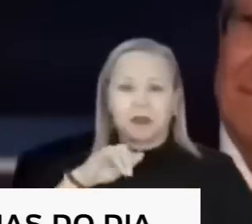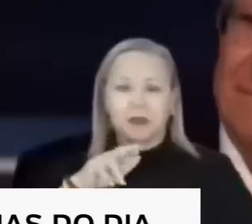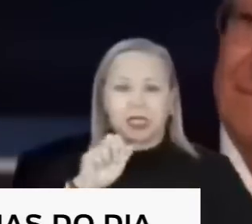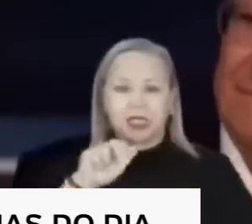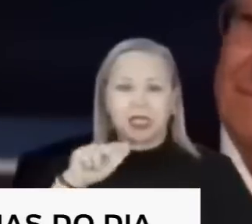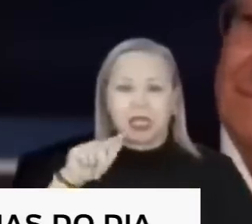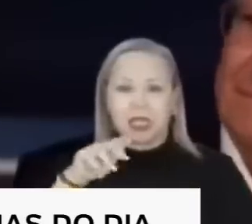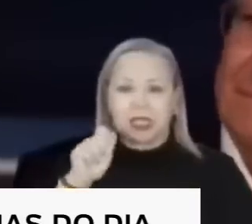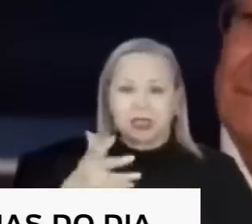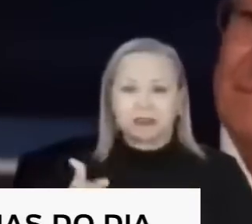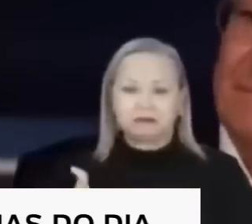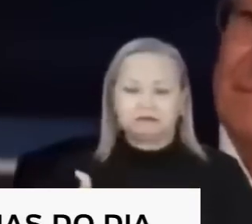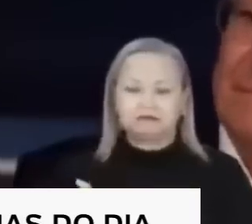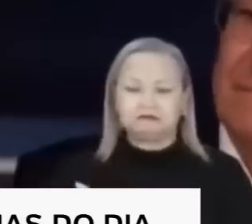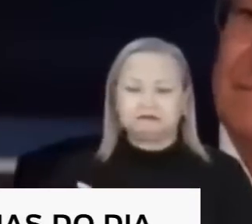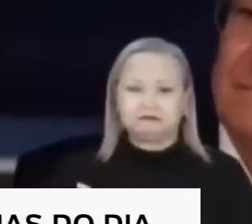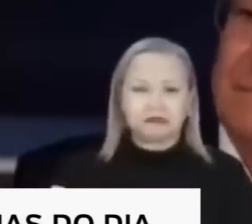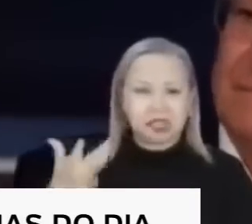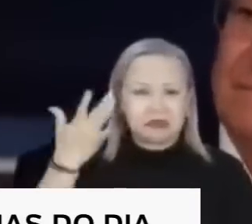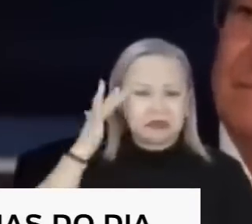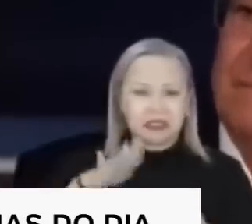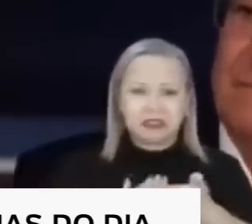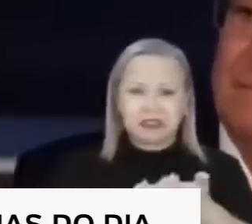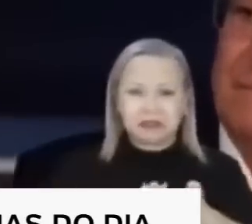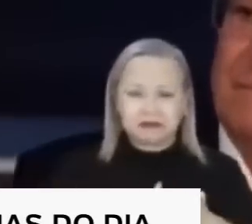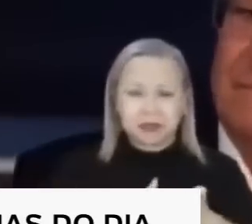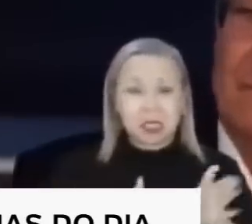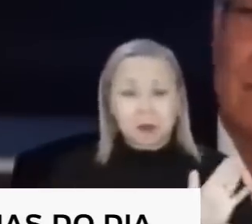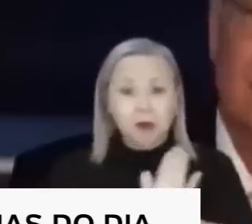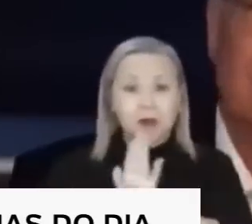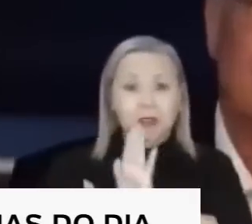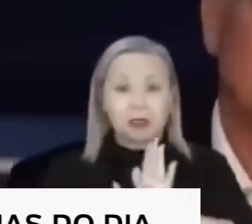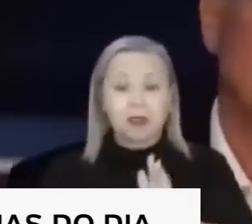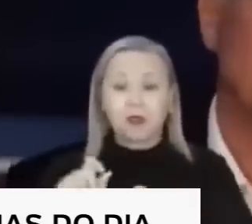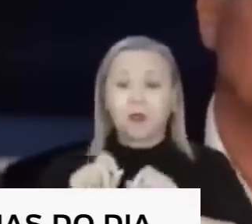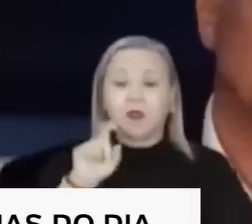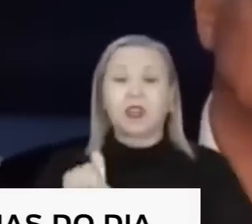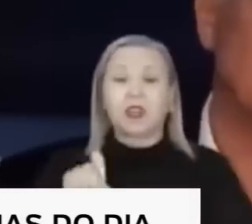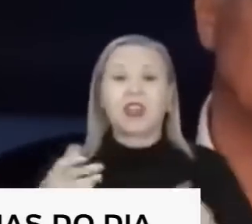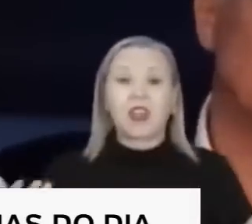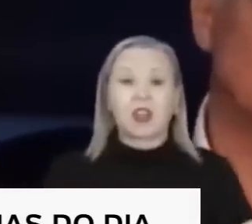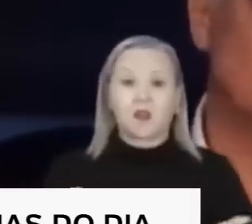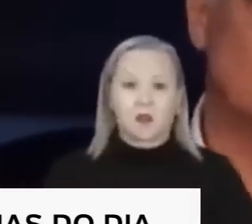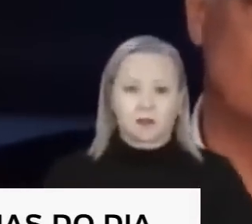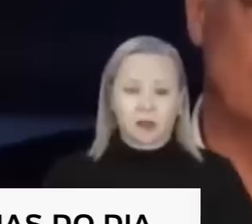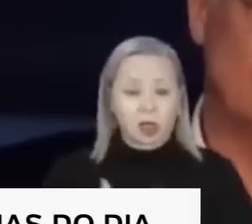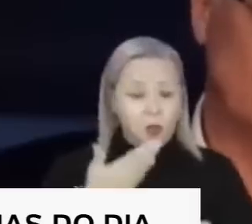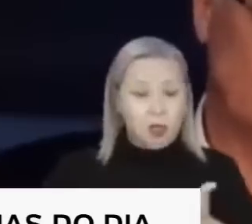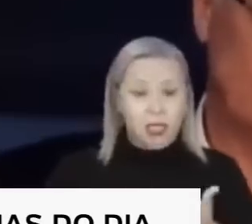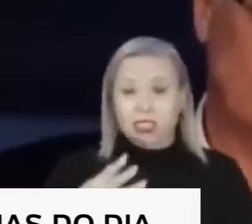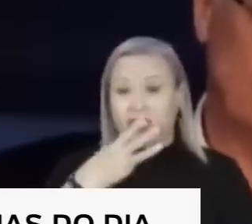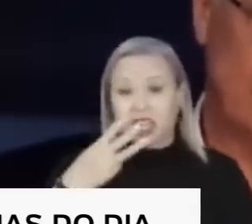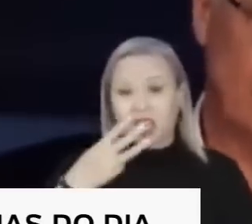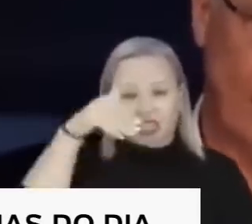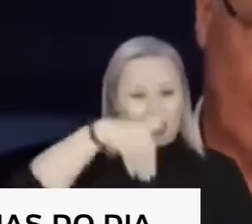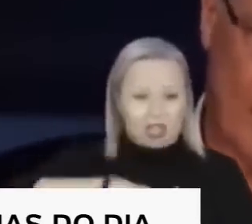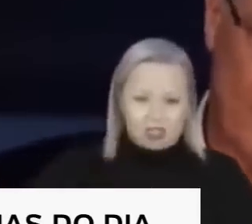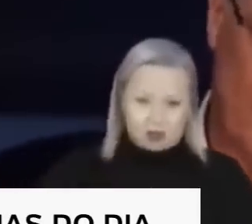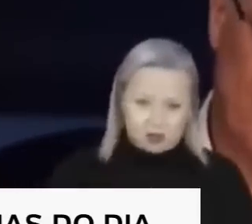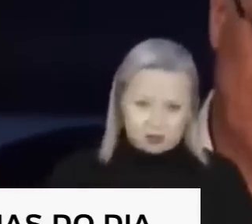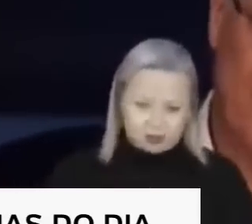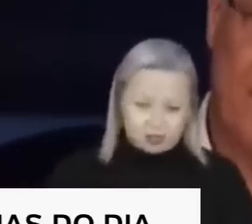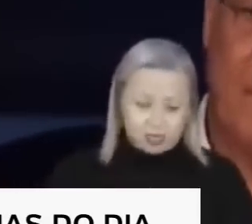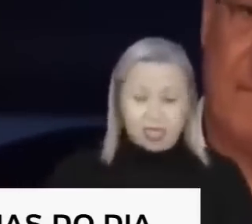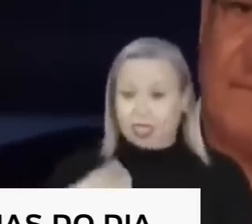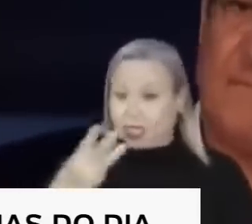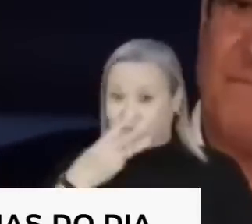Mostrando o que ele é agora. Eu perdi três eleições. E nas três eleições que eu